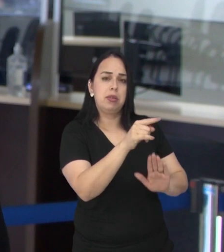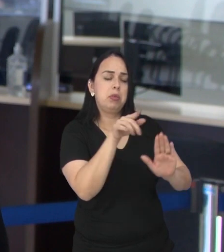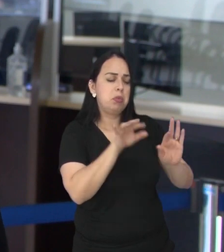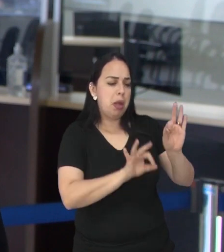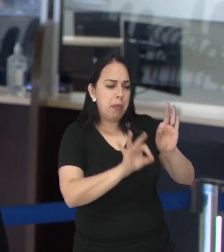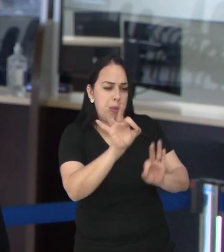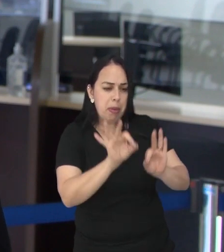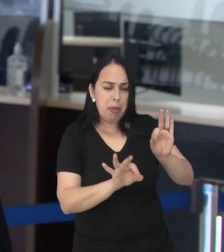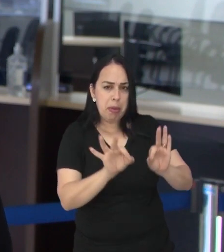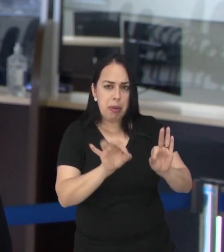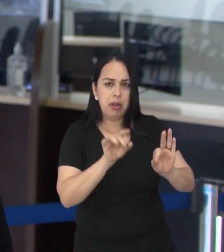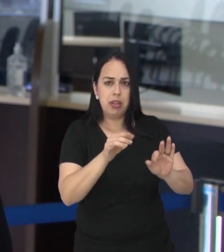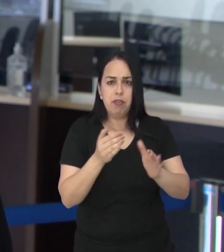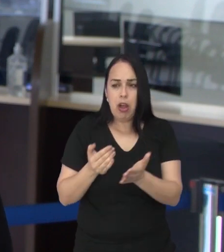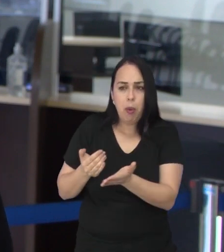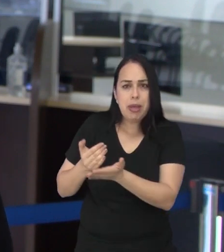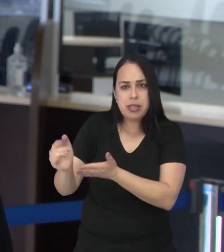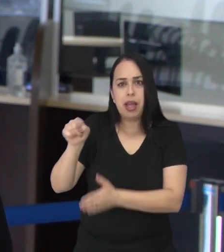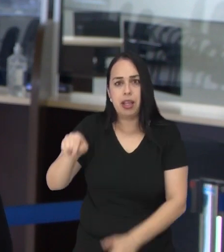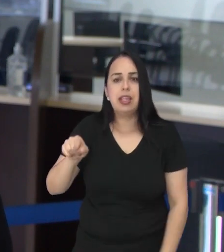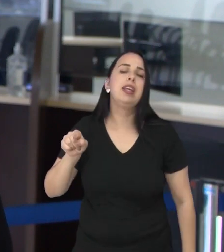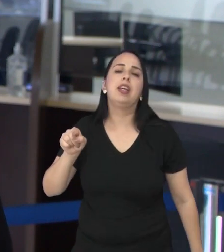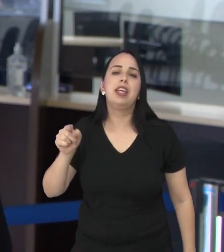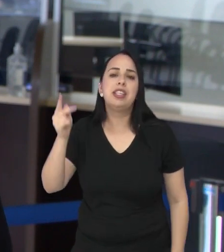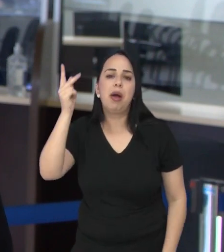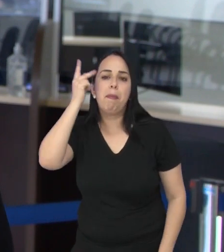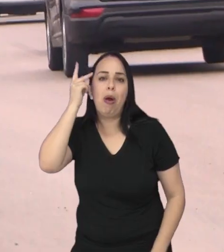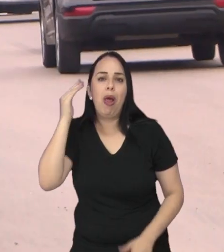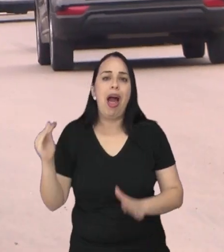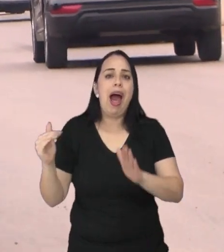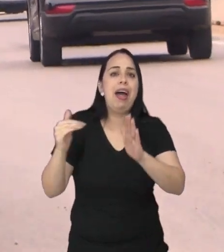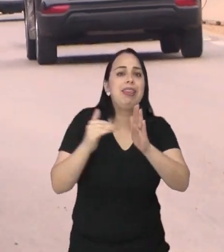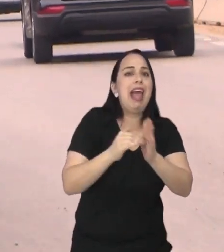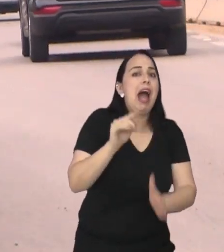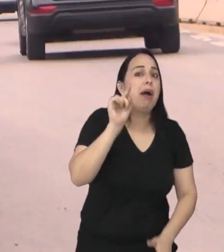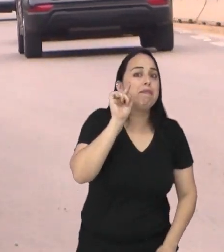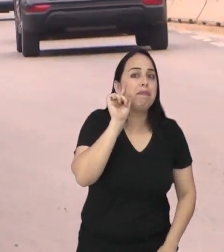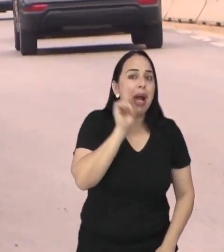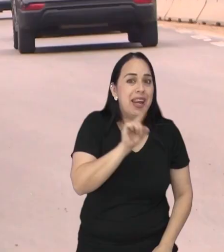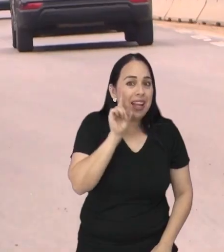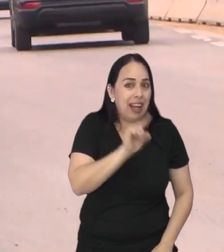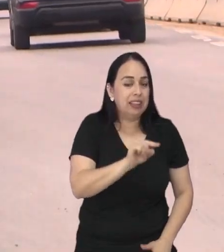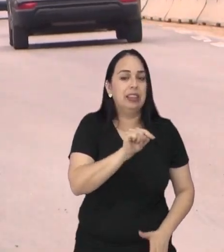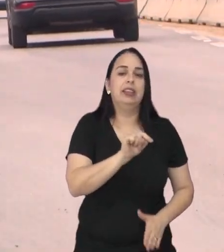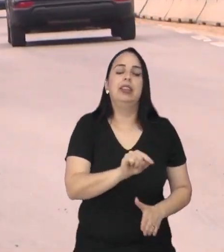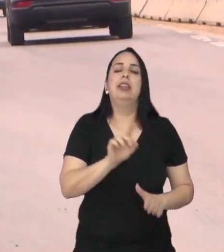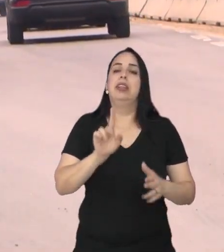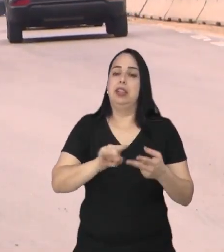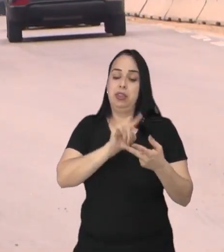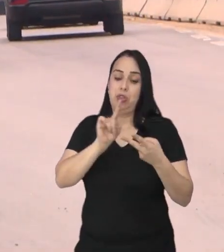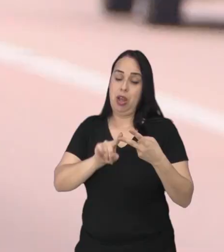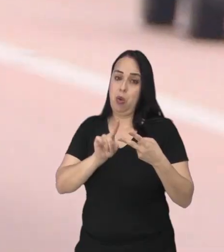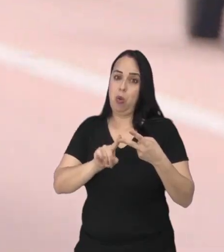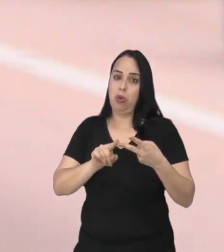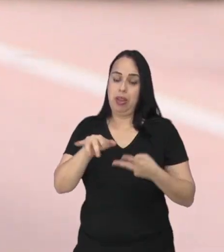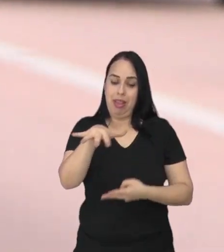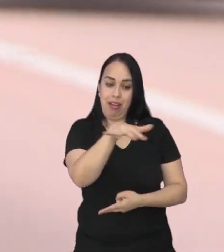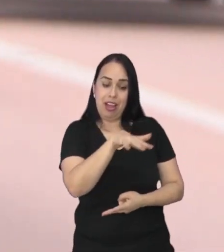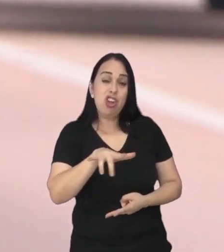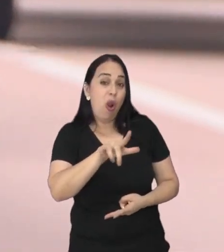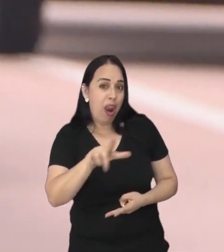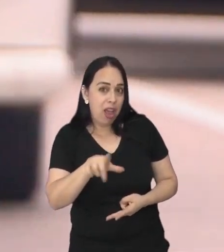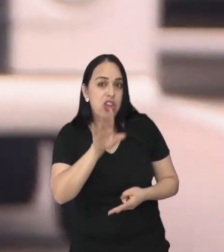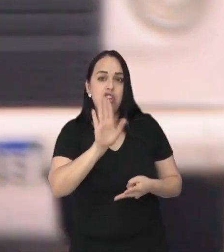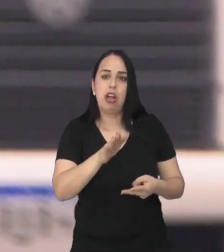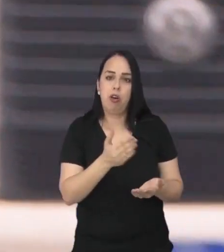vai da macrometrópole à região de Americana e Campinas. O segundo já foi verbalizado também, que será o nosso, que é o da região